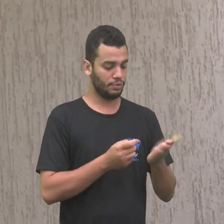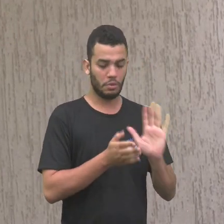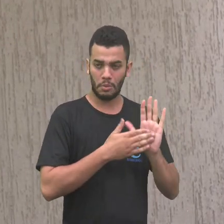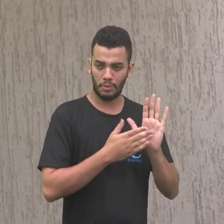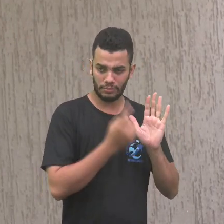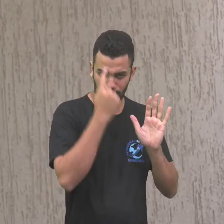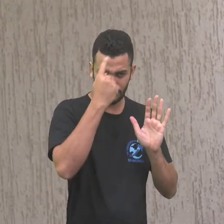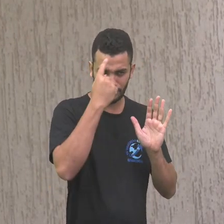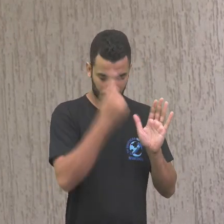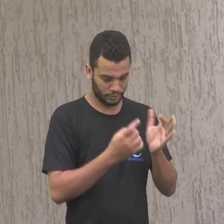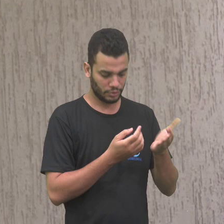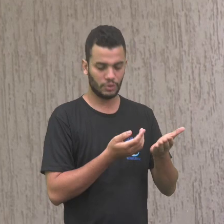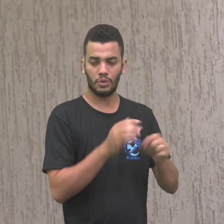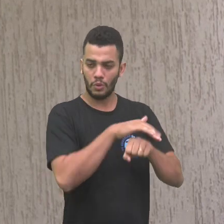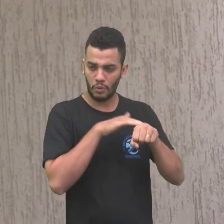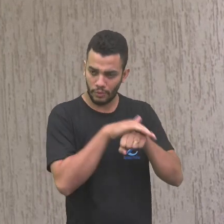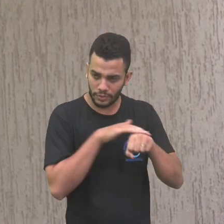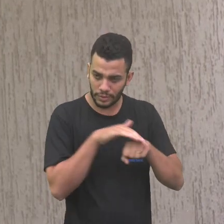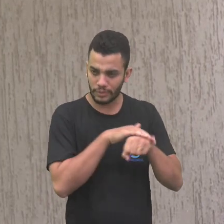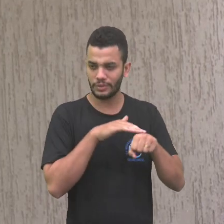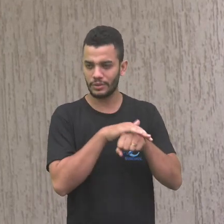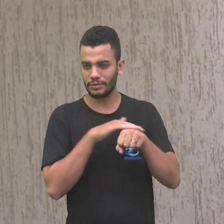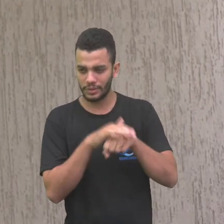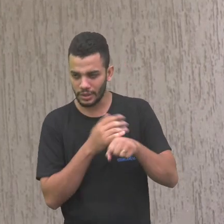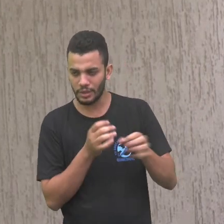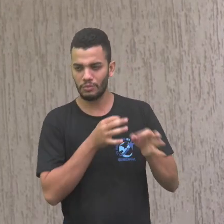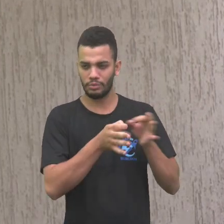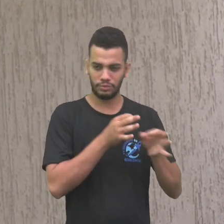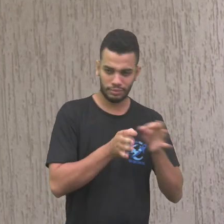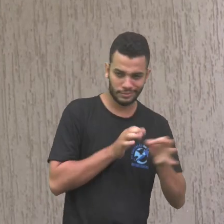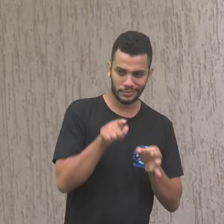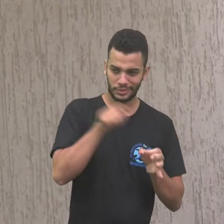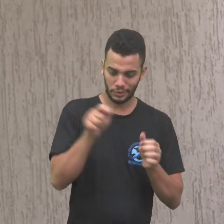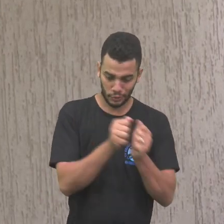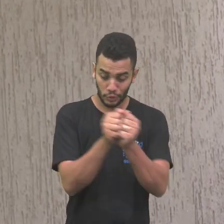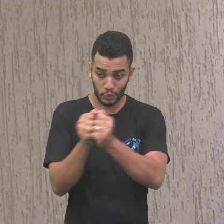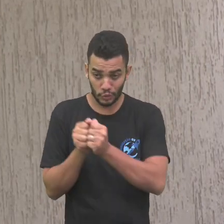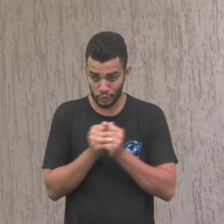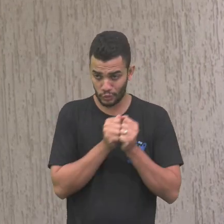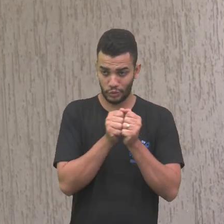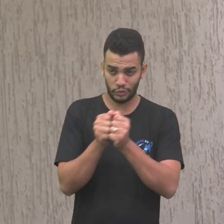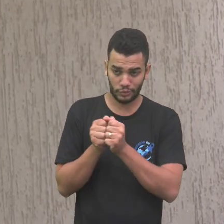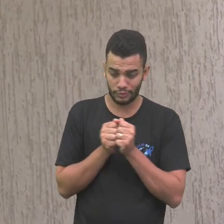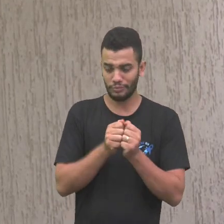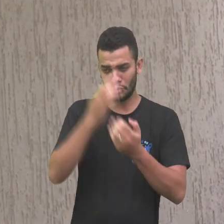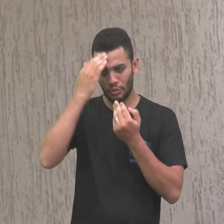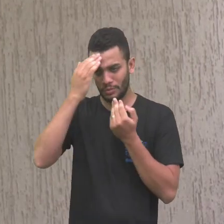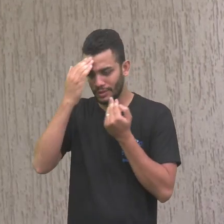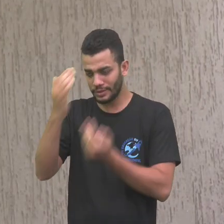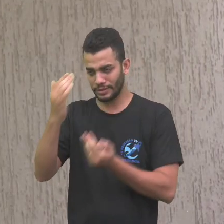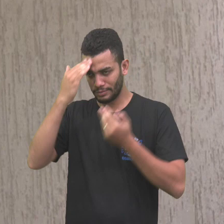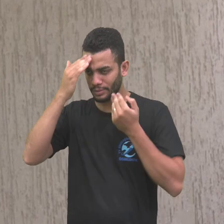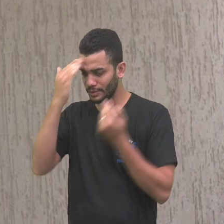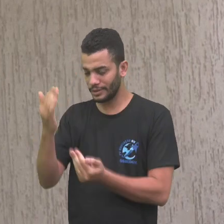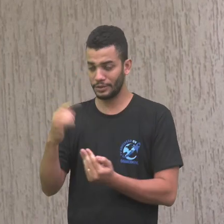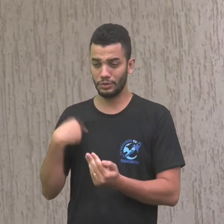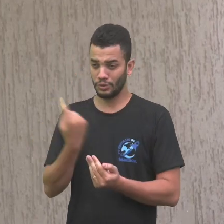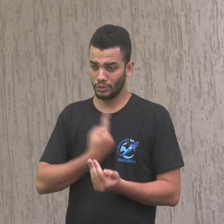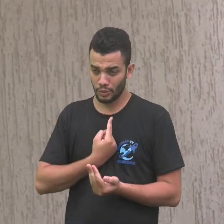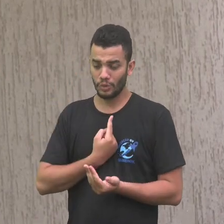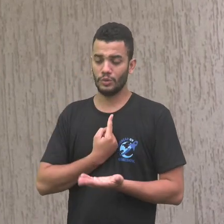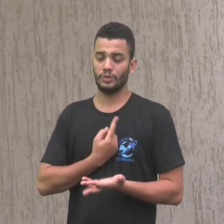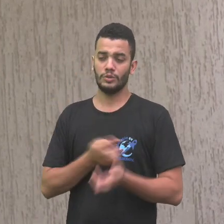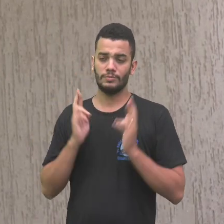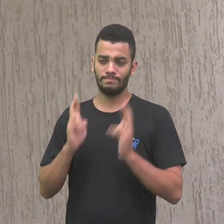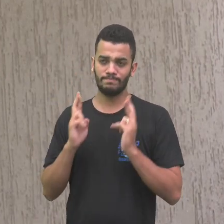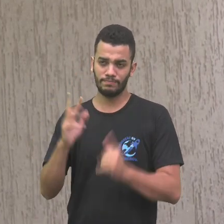de orgulho. Nosso muito obrigado a vocês por estar sempre do nosso lado e sempre caminhando conosco. E é isso que a gente pretende.